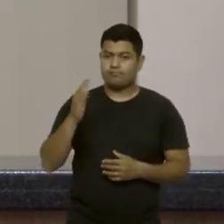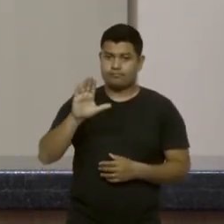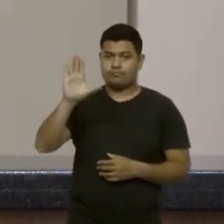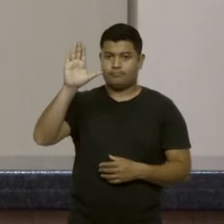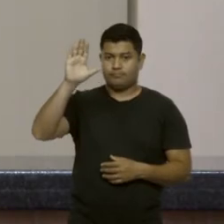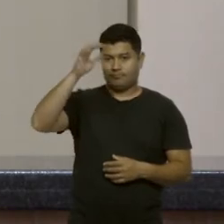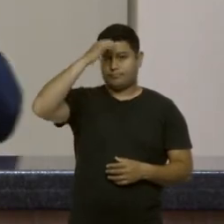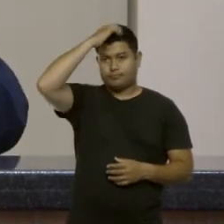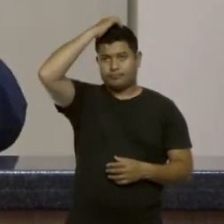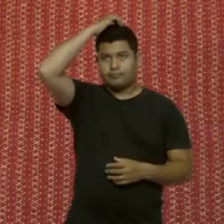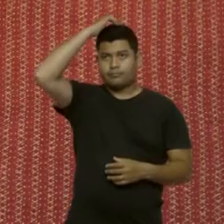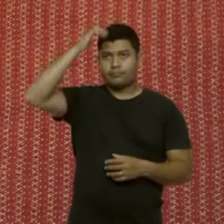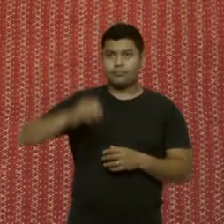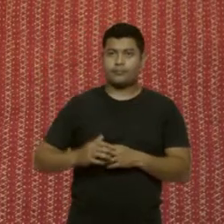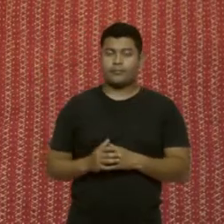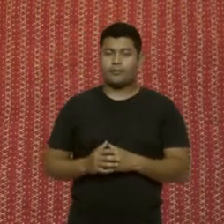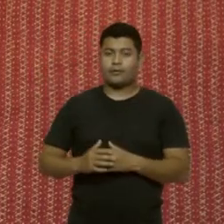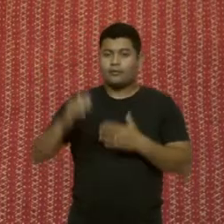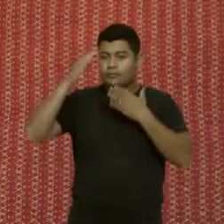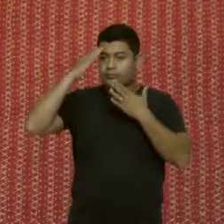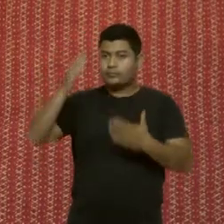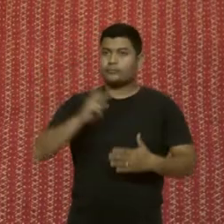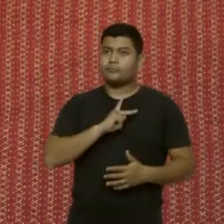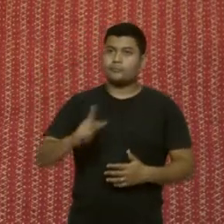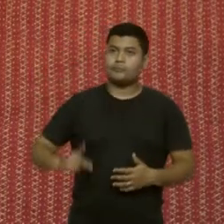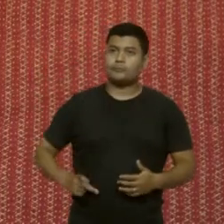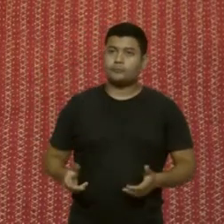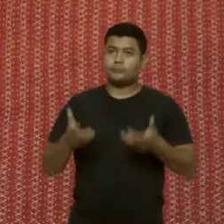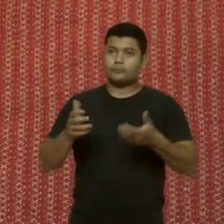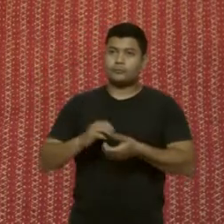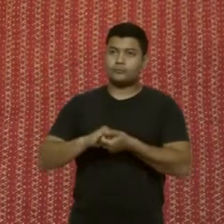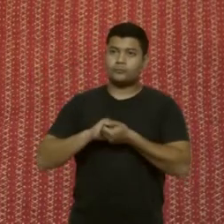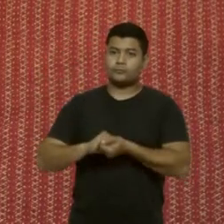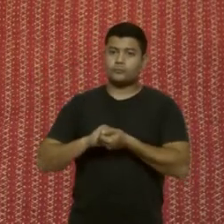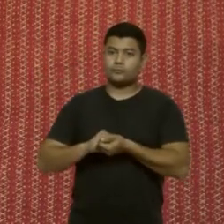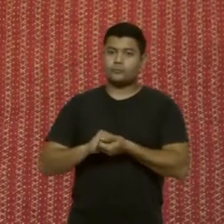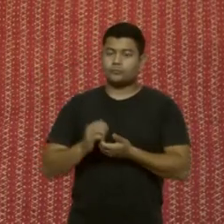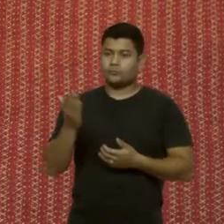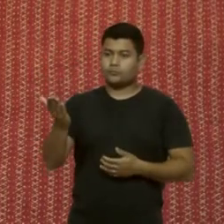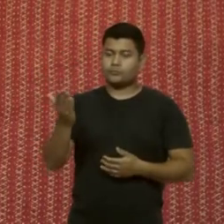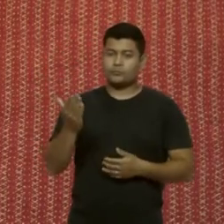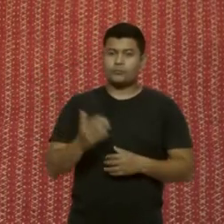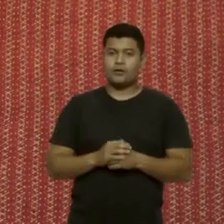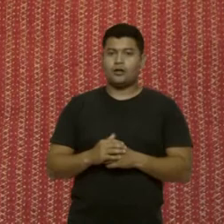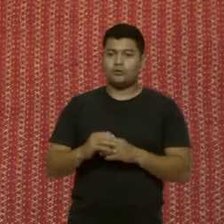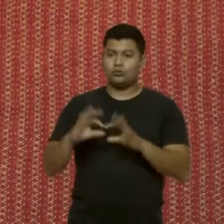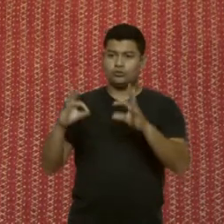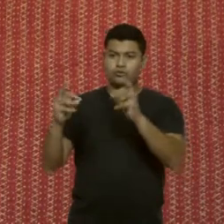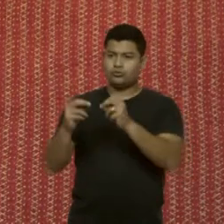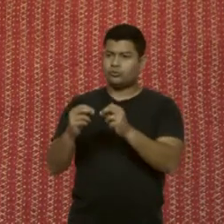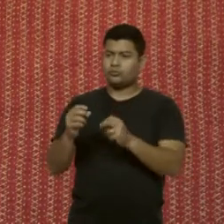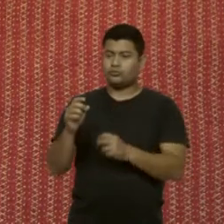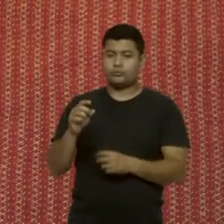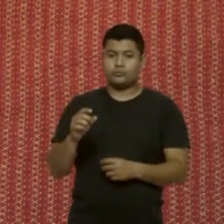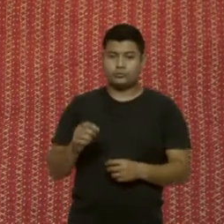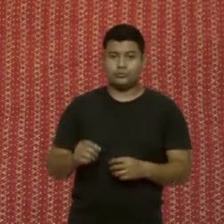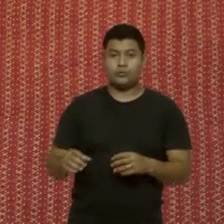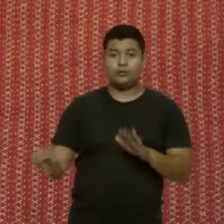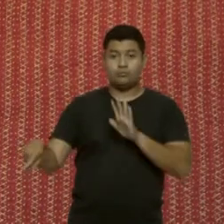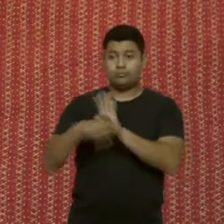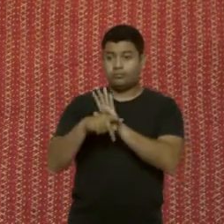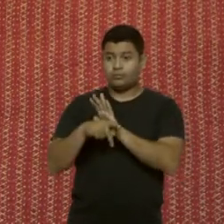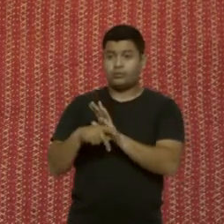Mocelin. Obrigado, presidente. Quero cumprimentar também o nosso presidente da Caerte, toda a diretoria e todos os integrantes da